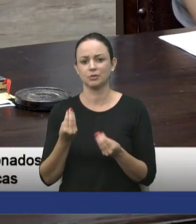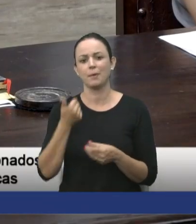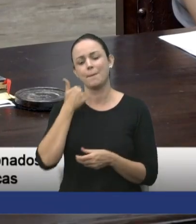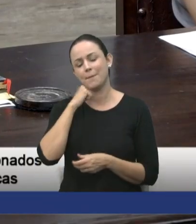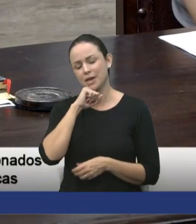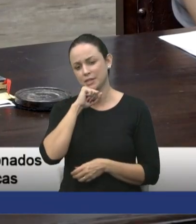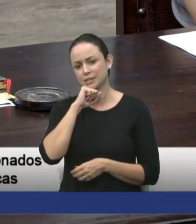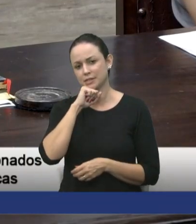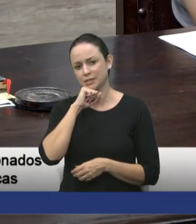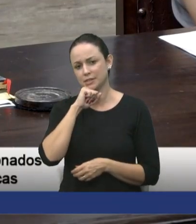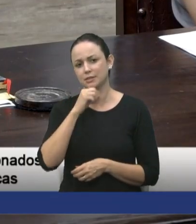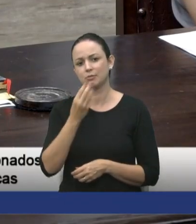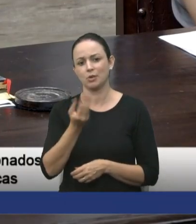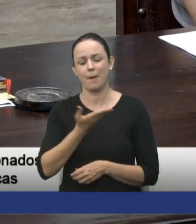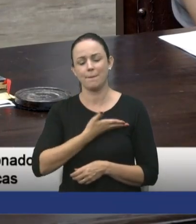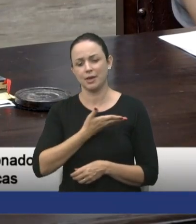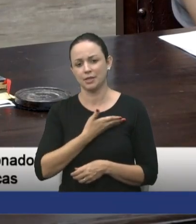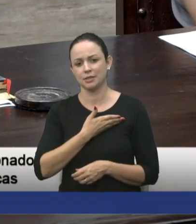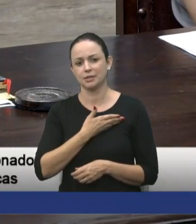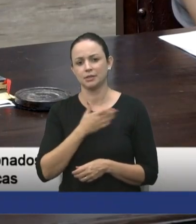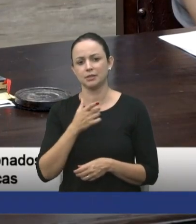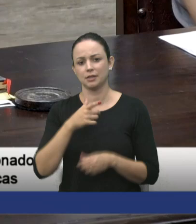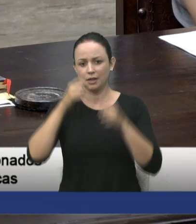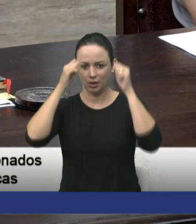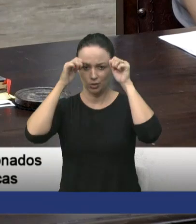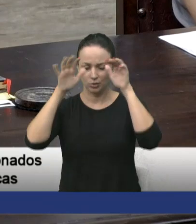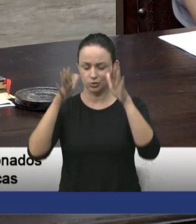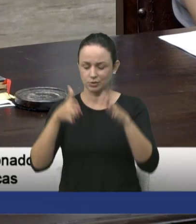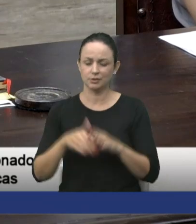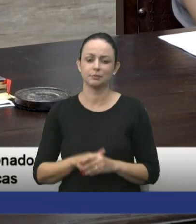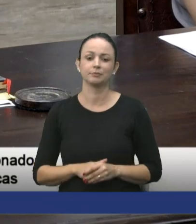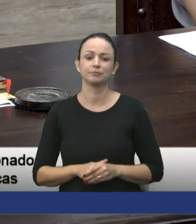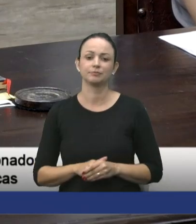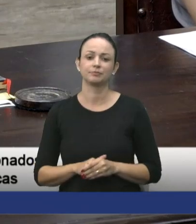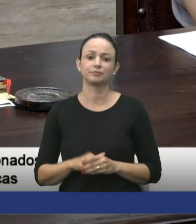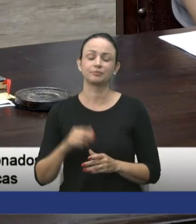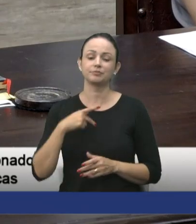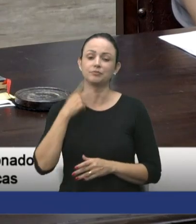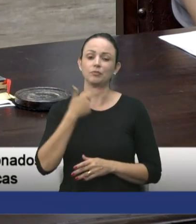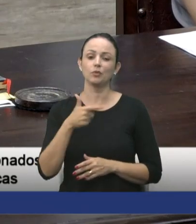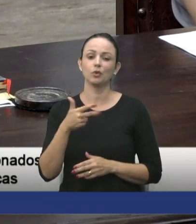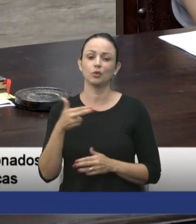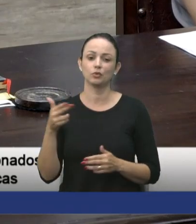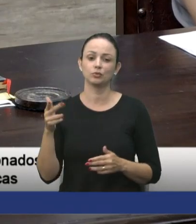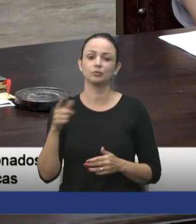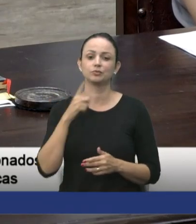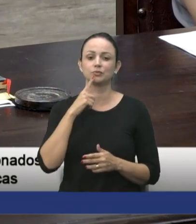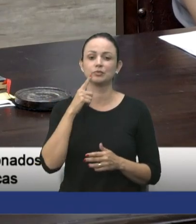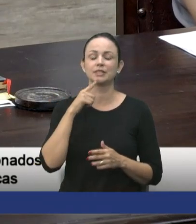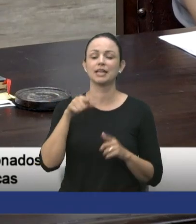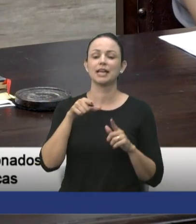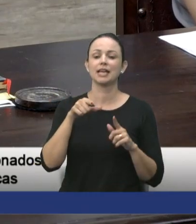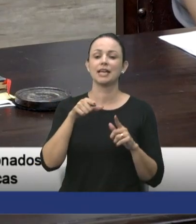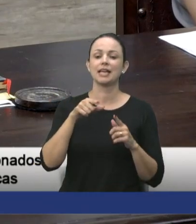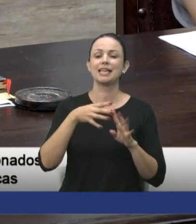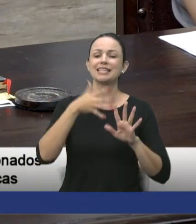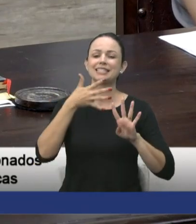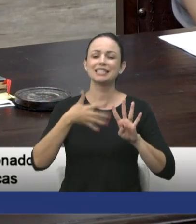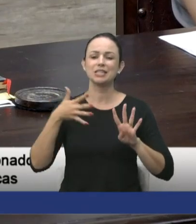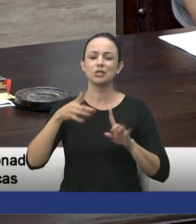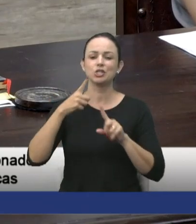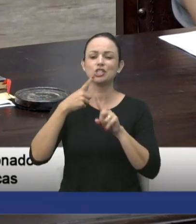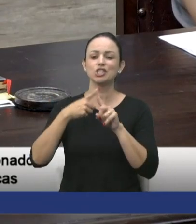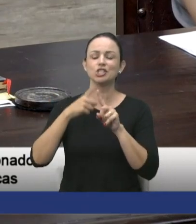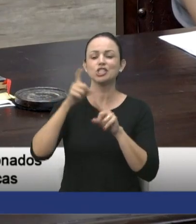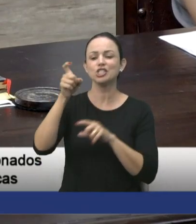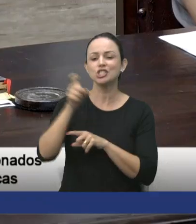mães, muitas amigas que estão no espectro autista. Queria falar uma outra coisa. A síndrome do X frágil é o trabalho